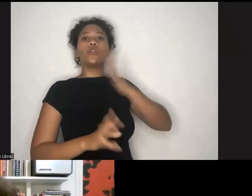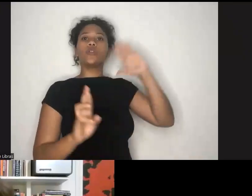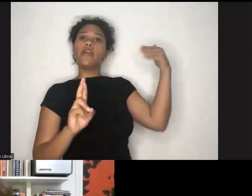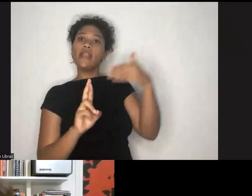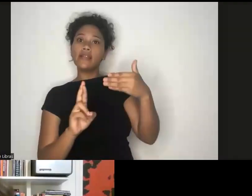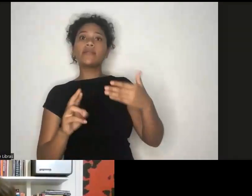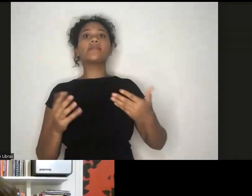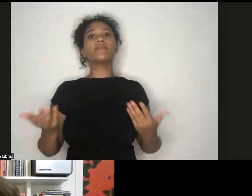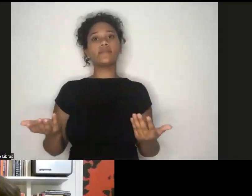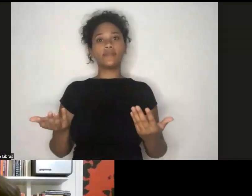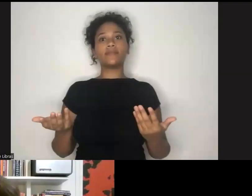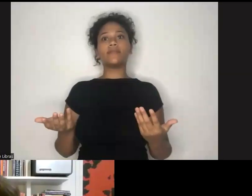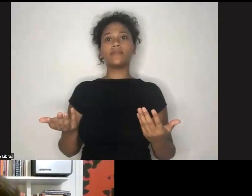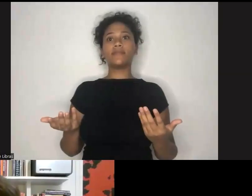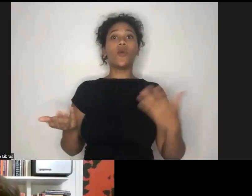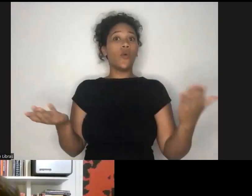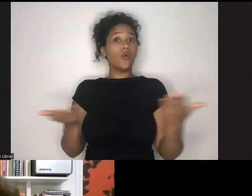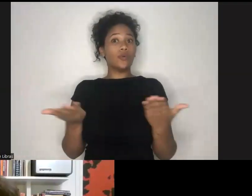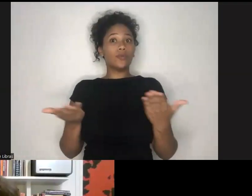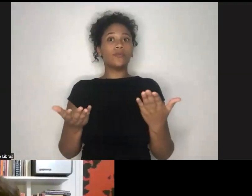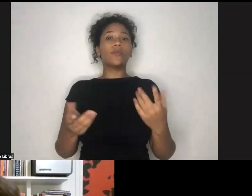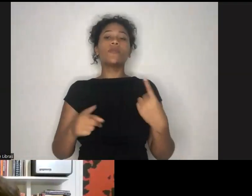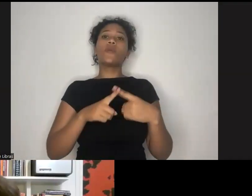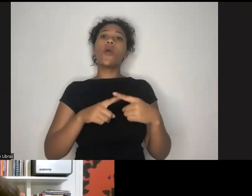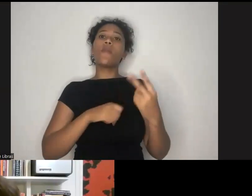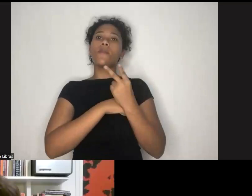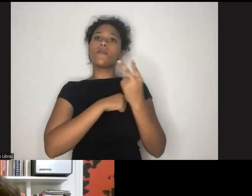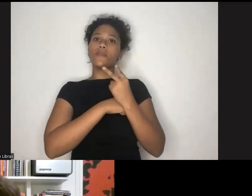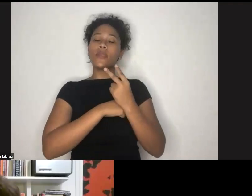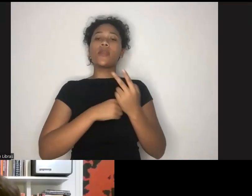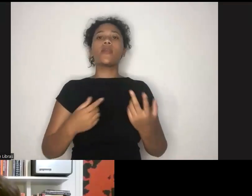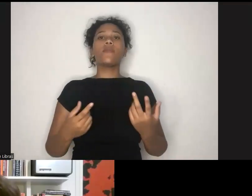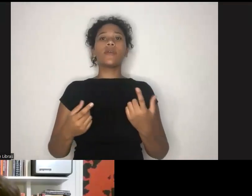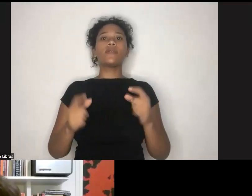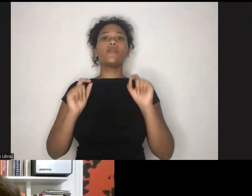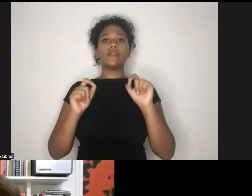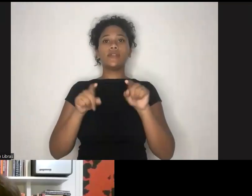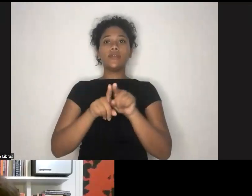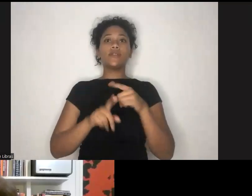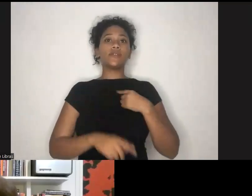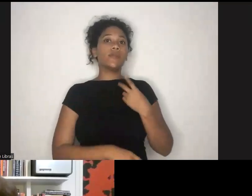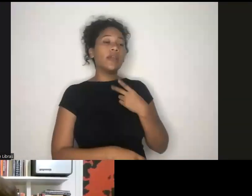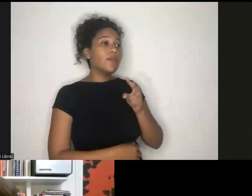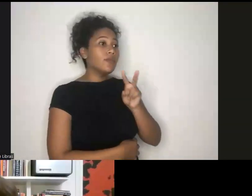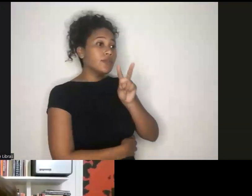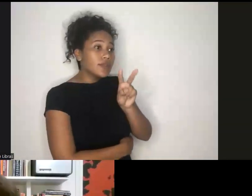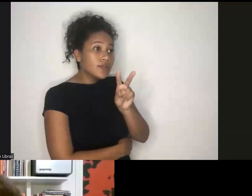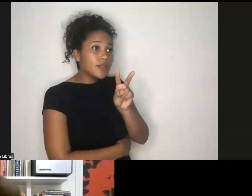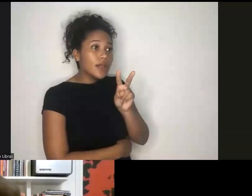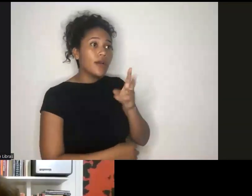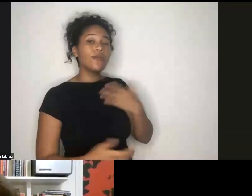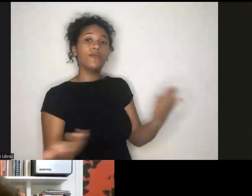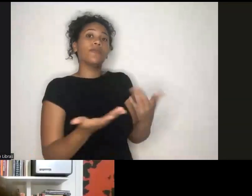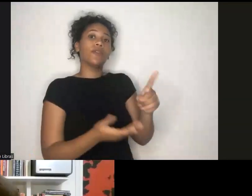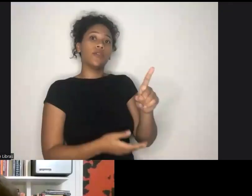realmente hoje em dia eu me protejo eu tenho que falar assim não eu vou ver isso tal dia porque se eu ver aquela referência eu vou passar